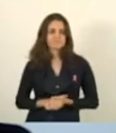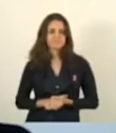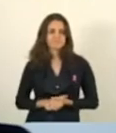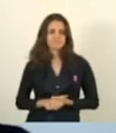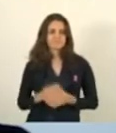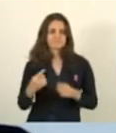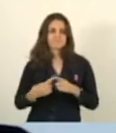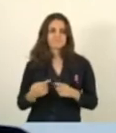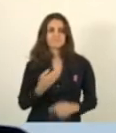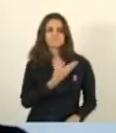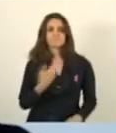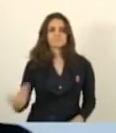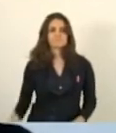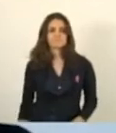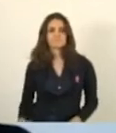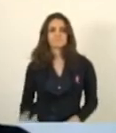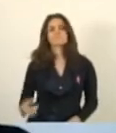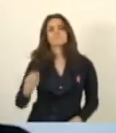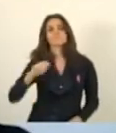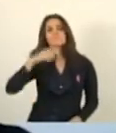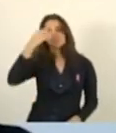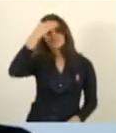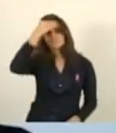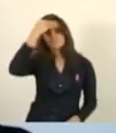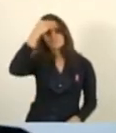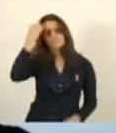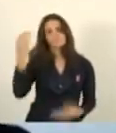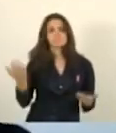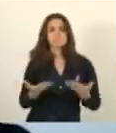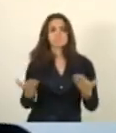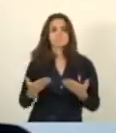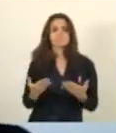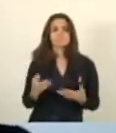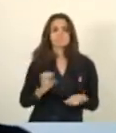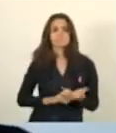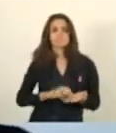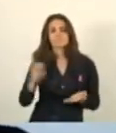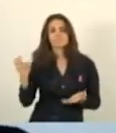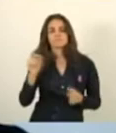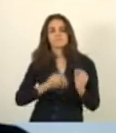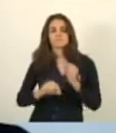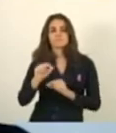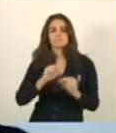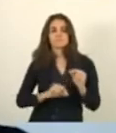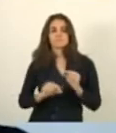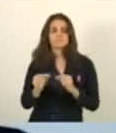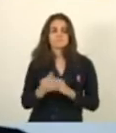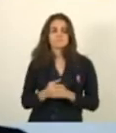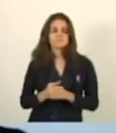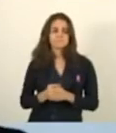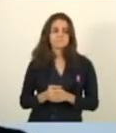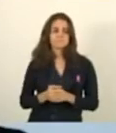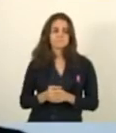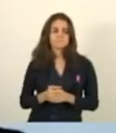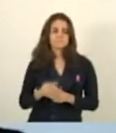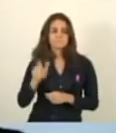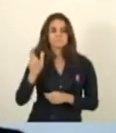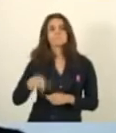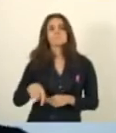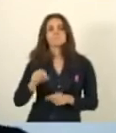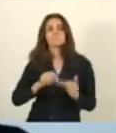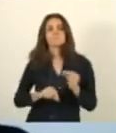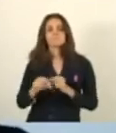governador Renato Casagrande. Hoje, pela manhã, estivemos com ele, com os deputados, mais